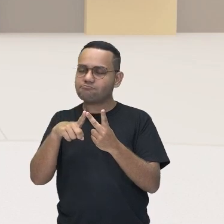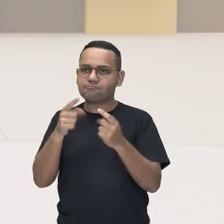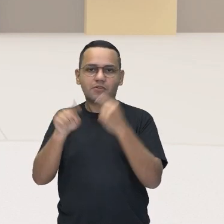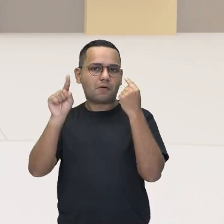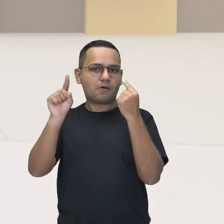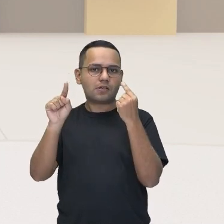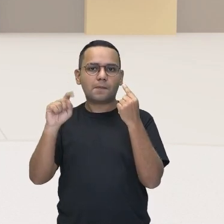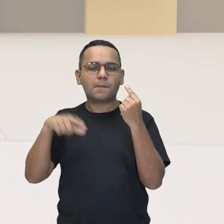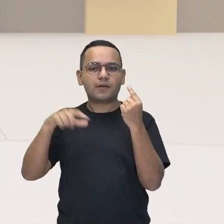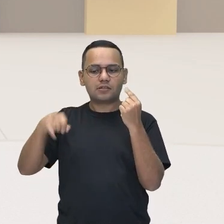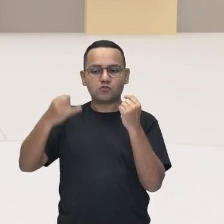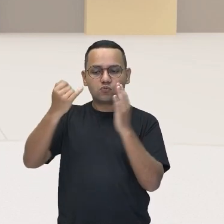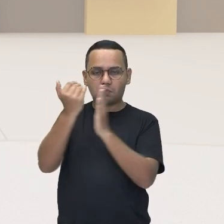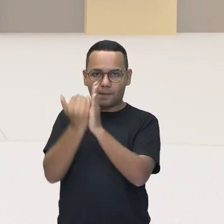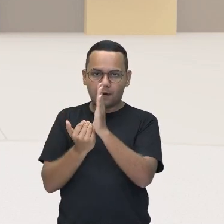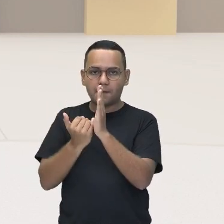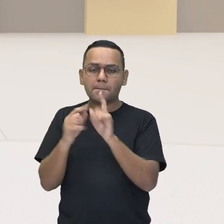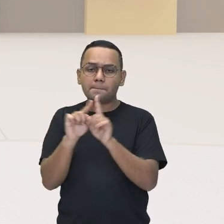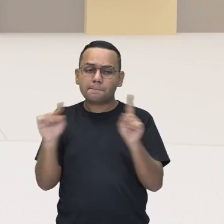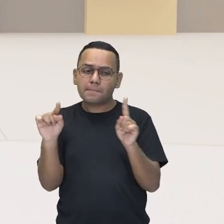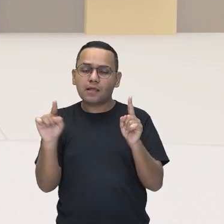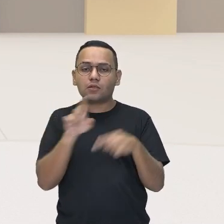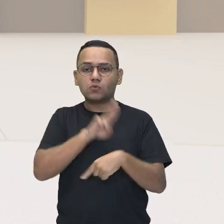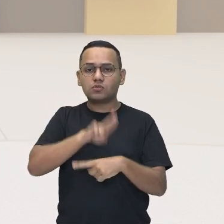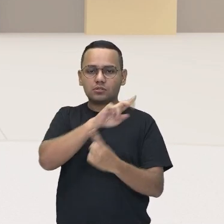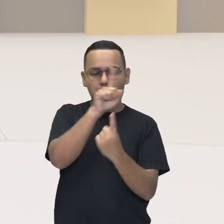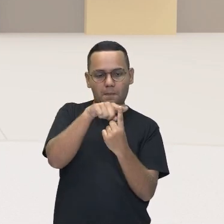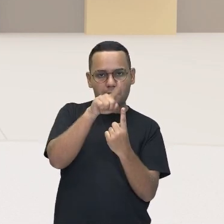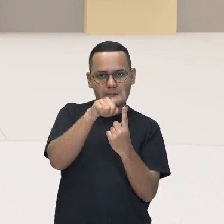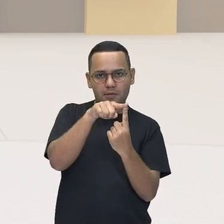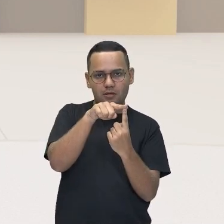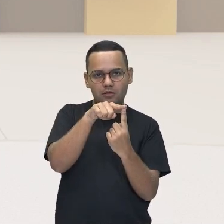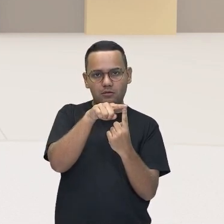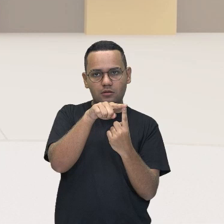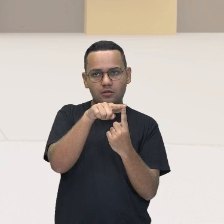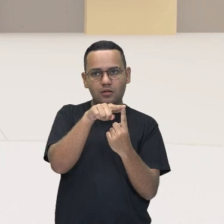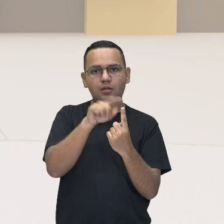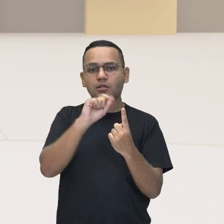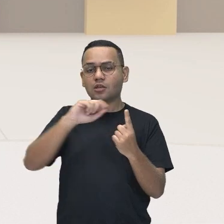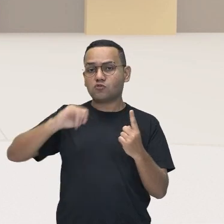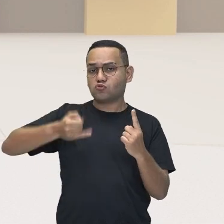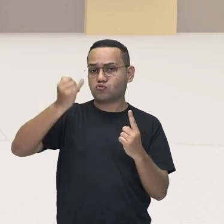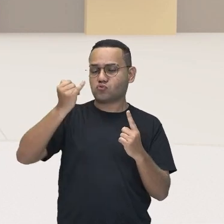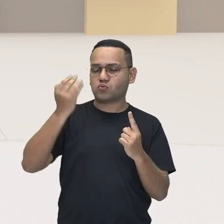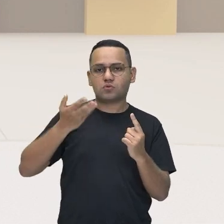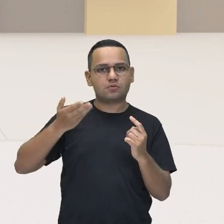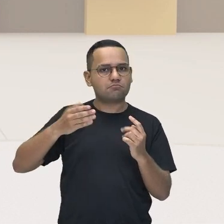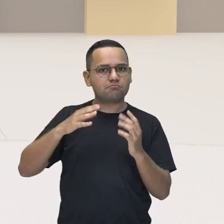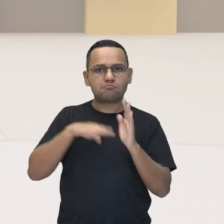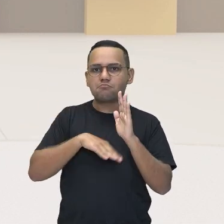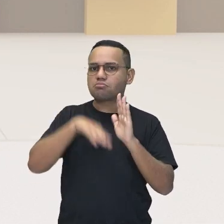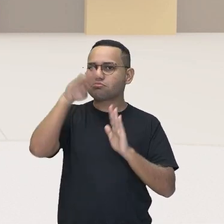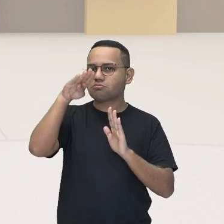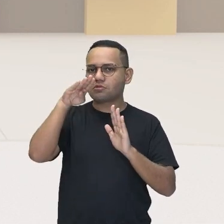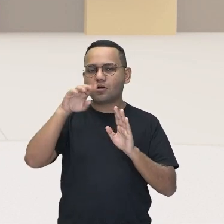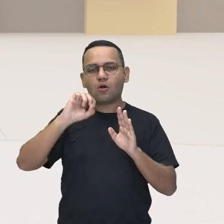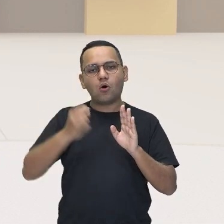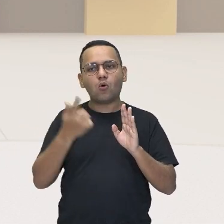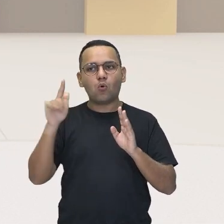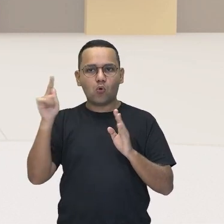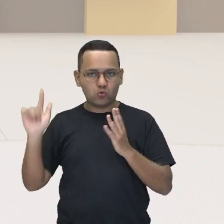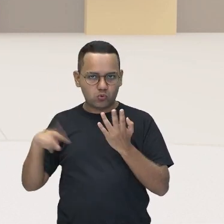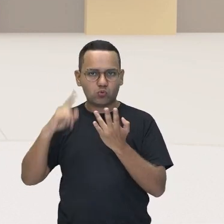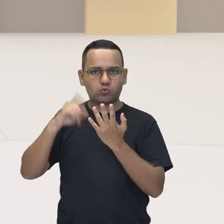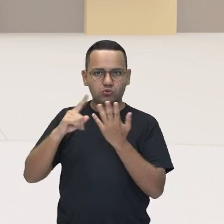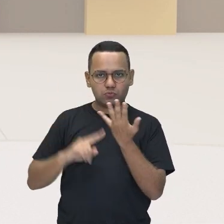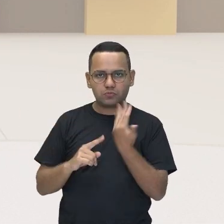ela acaba tendo que pegar um empréstimo pessoal que possui, né, juros mais altos ou as outras modalidades também que nós vamos